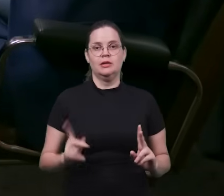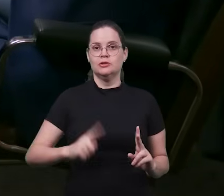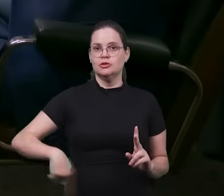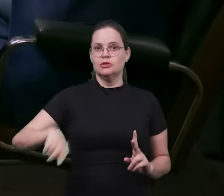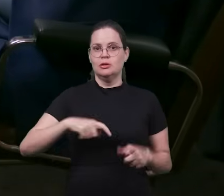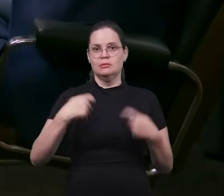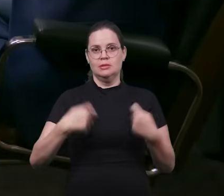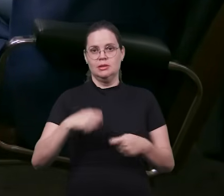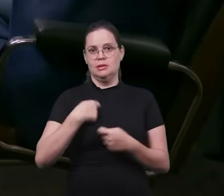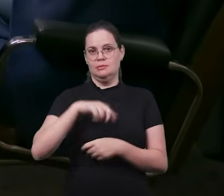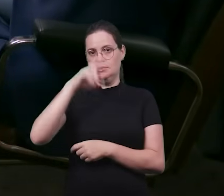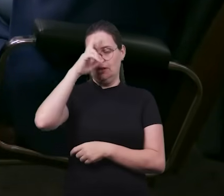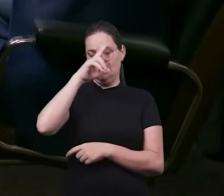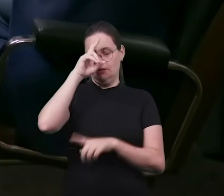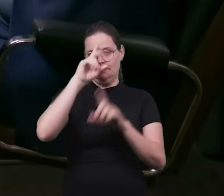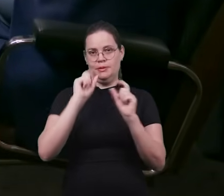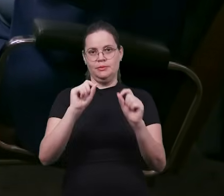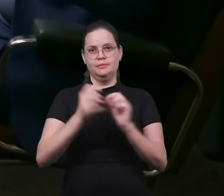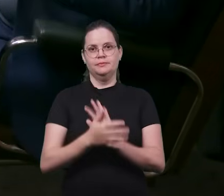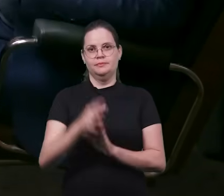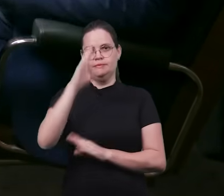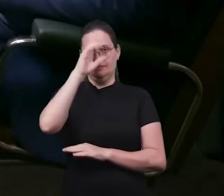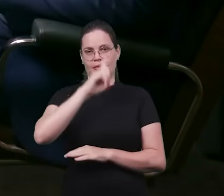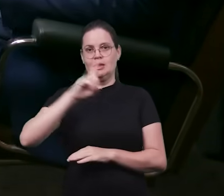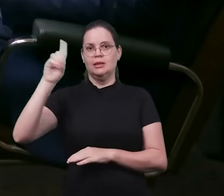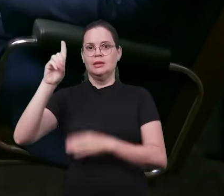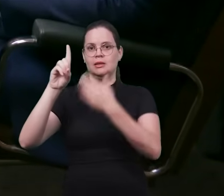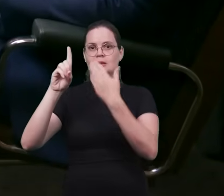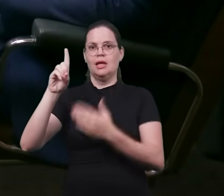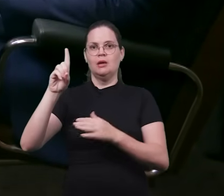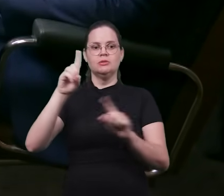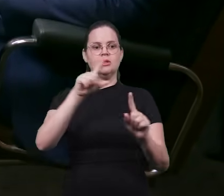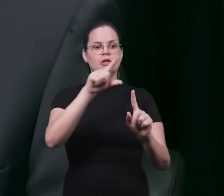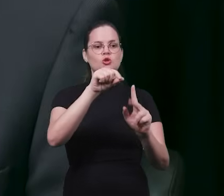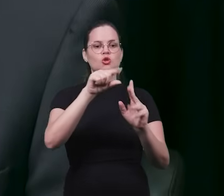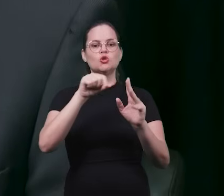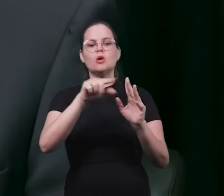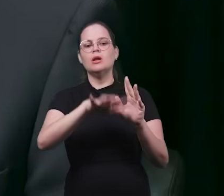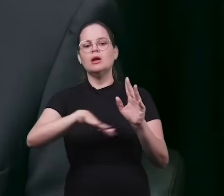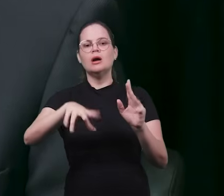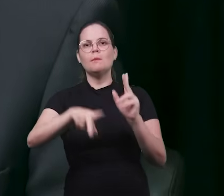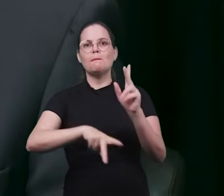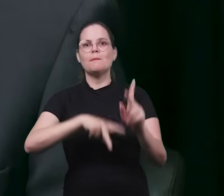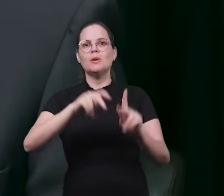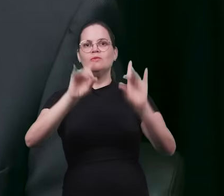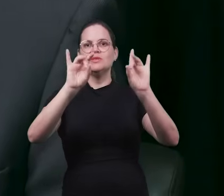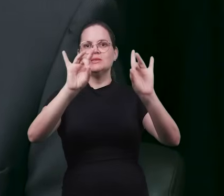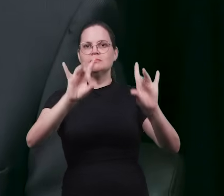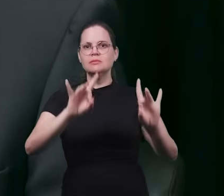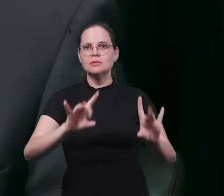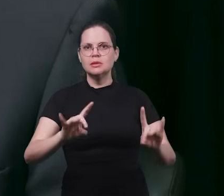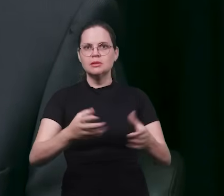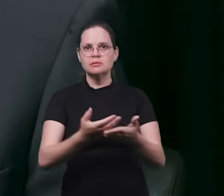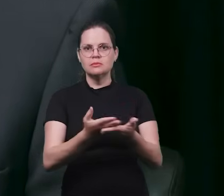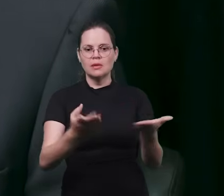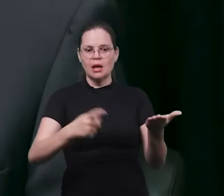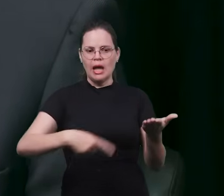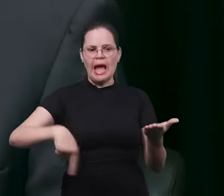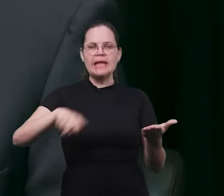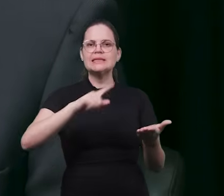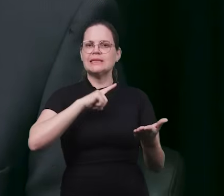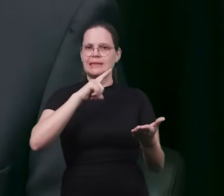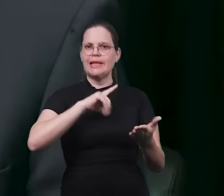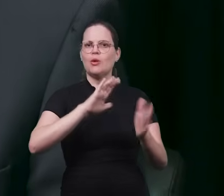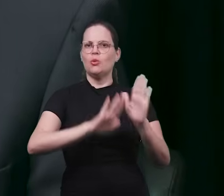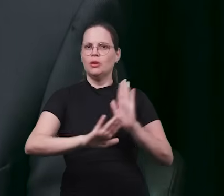lembrar, a palavra diz assim, Deus escolheu para si um povo especial, zeloso e de boas